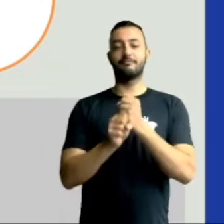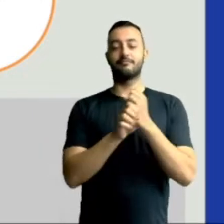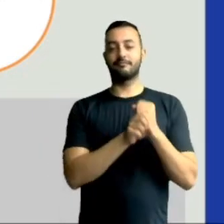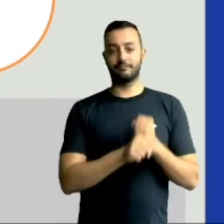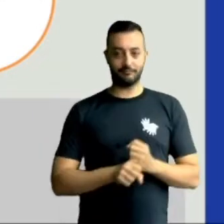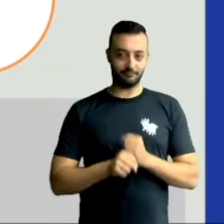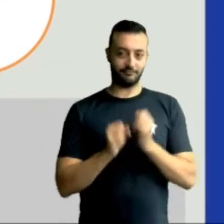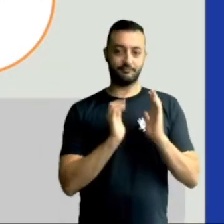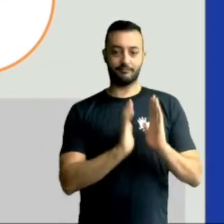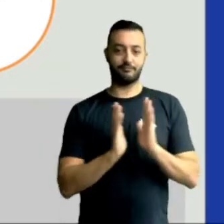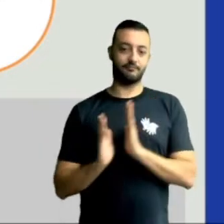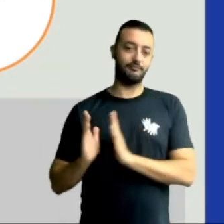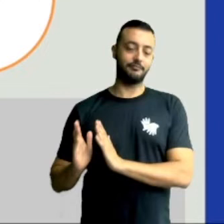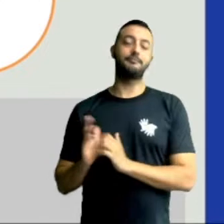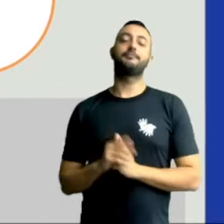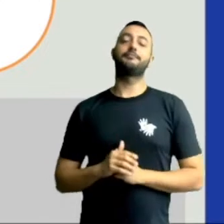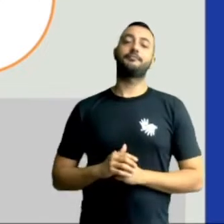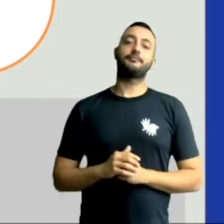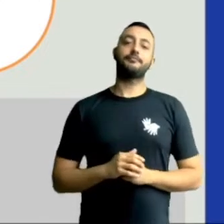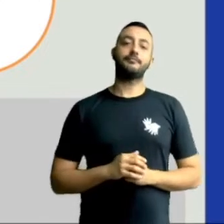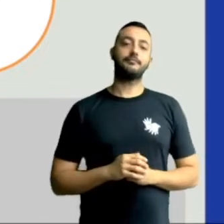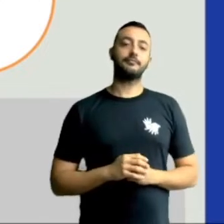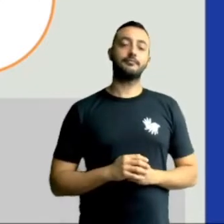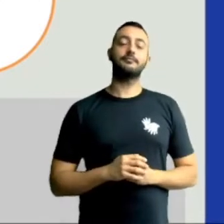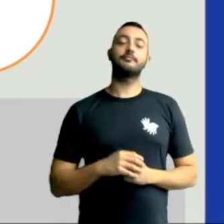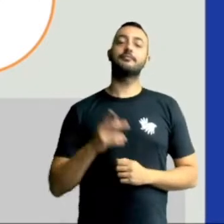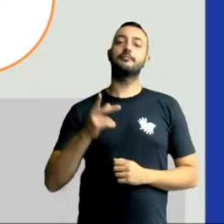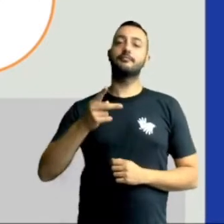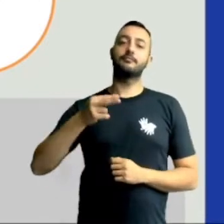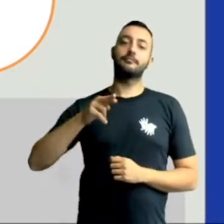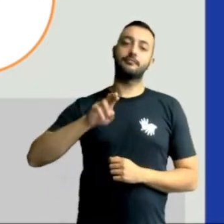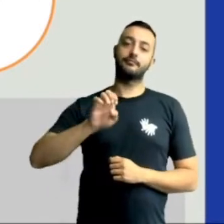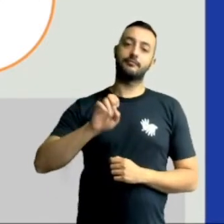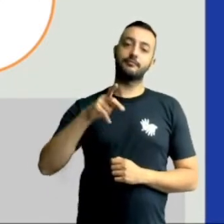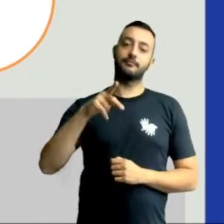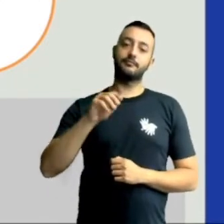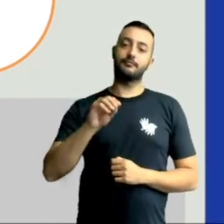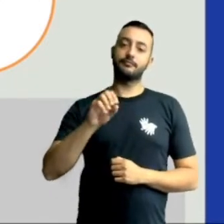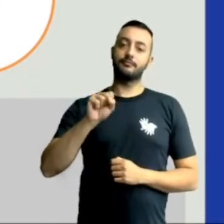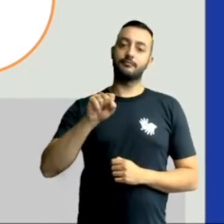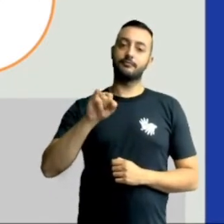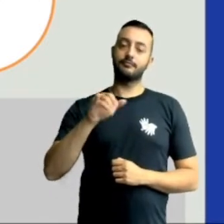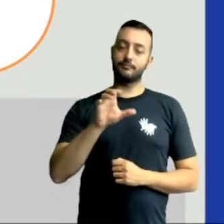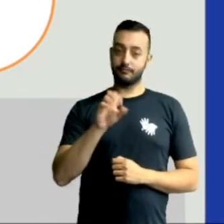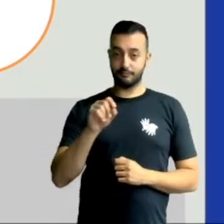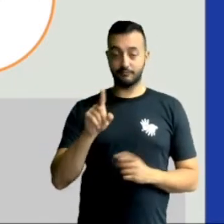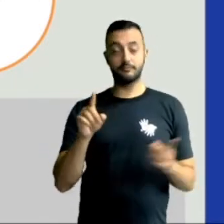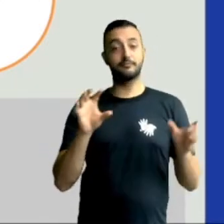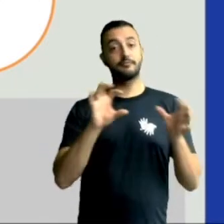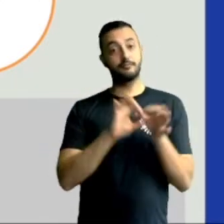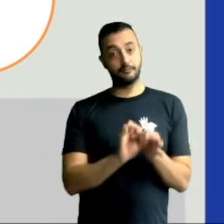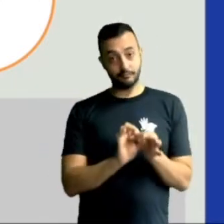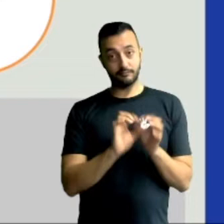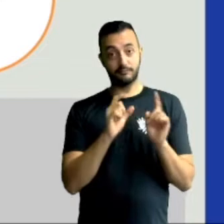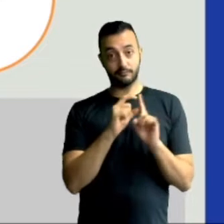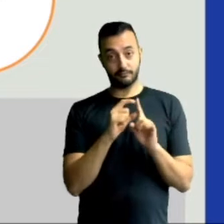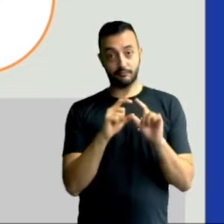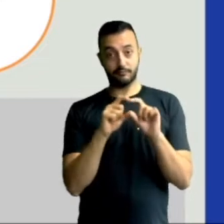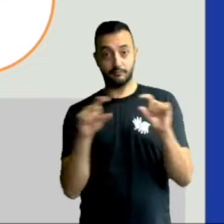ordem numa posição. A preposição serve para fazer a ligação entre palavras ou